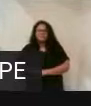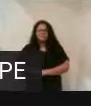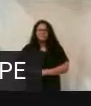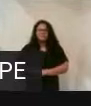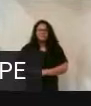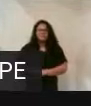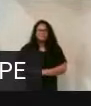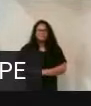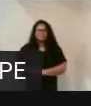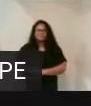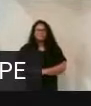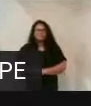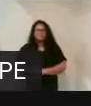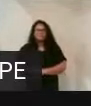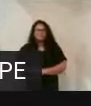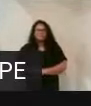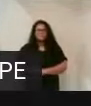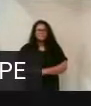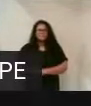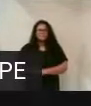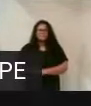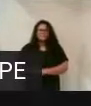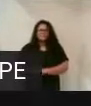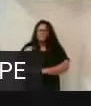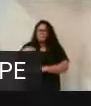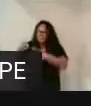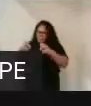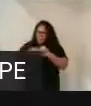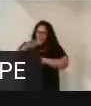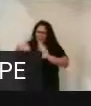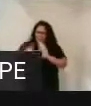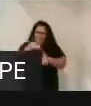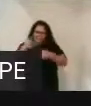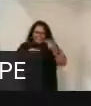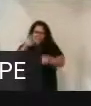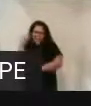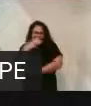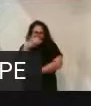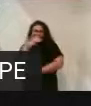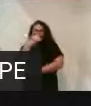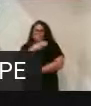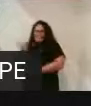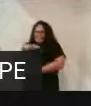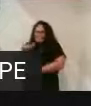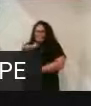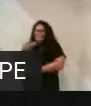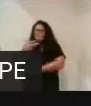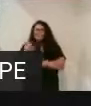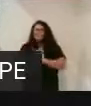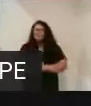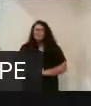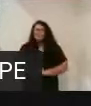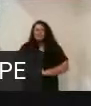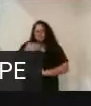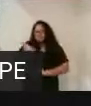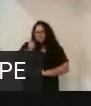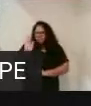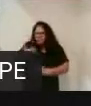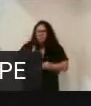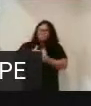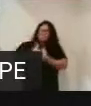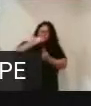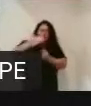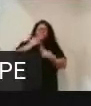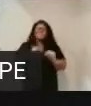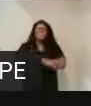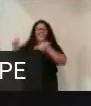todo mundo sendo acelerado no tempo aqui, eu não vou gastar muito nesse discurso inicial, eu vou compartilhar logo aqui minha